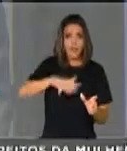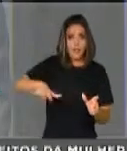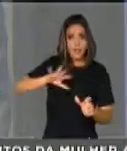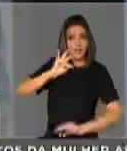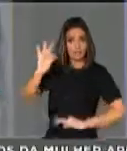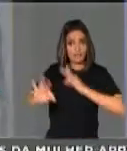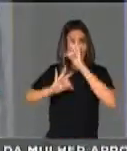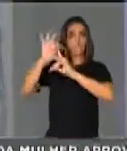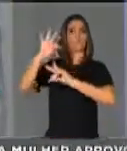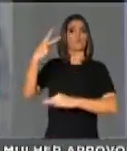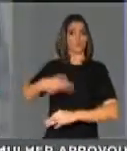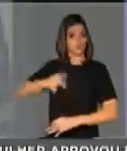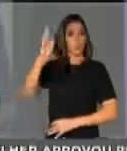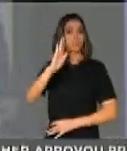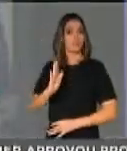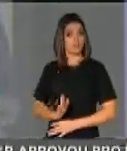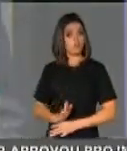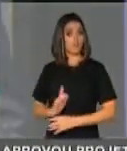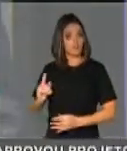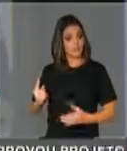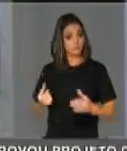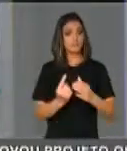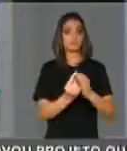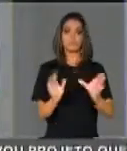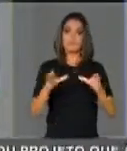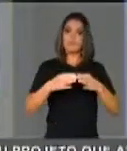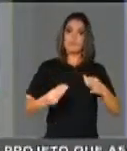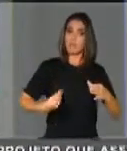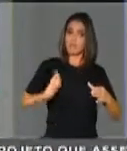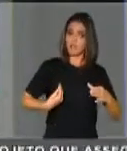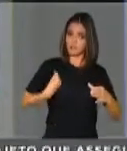de tecnologia em nosso país. A gente está falando aqui